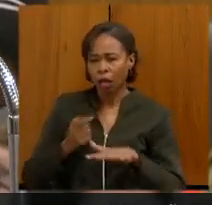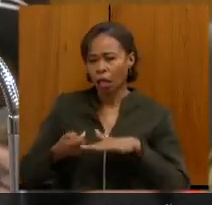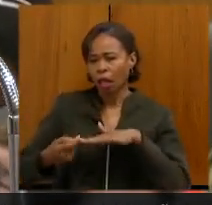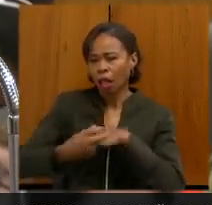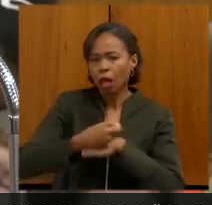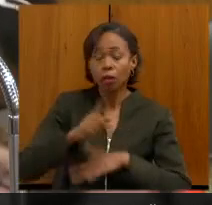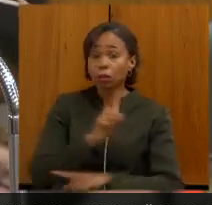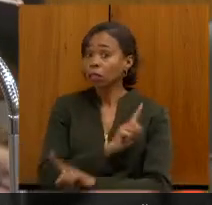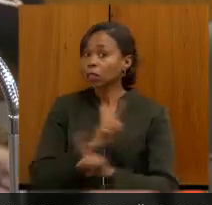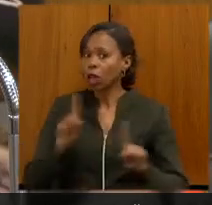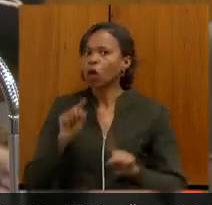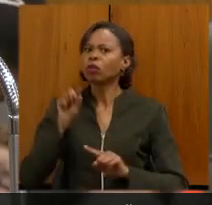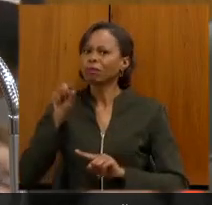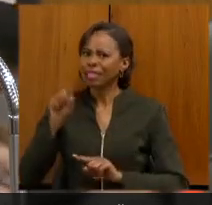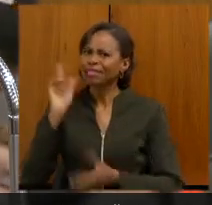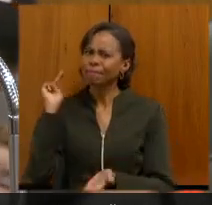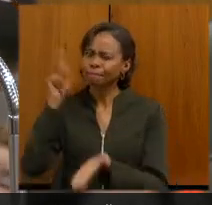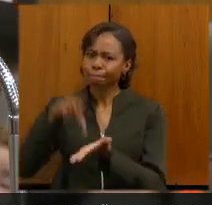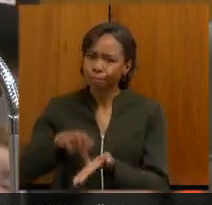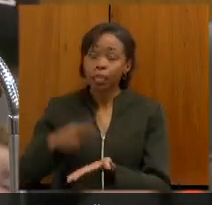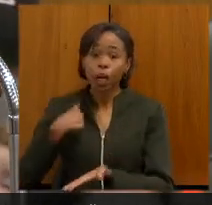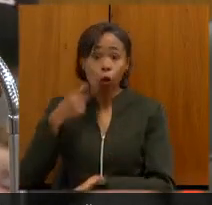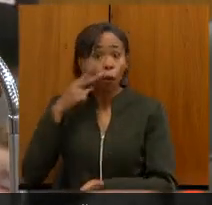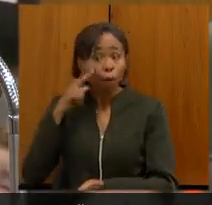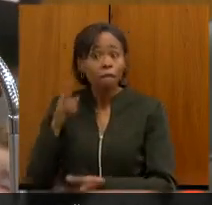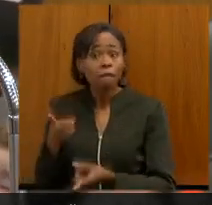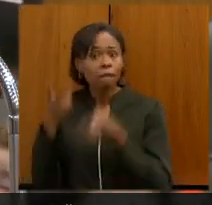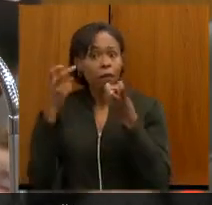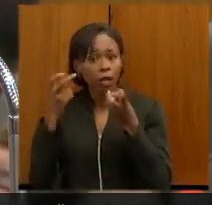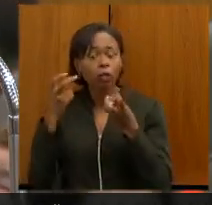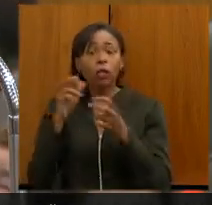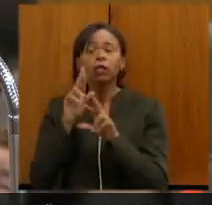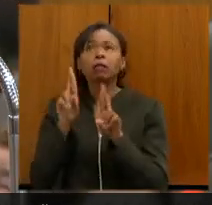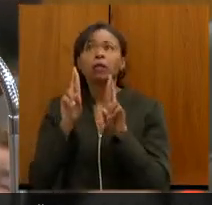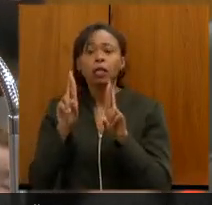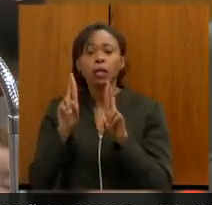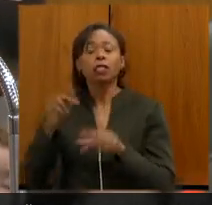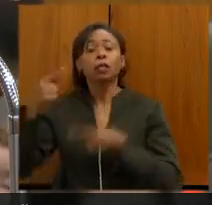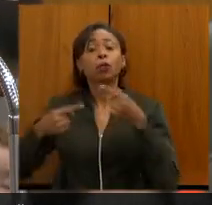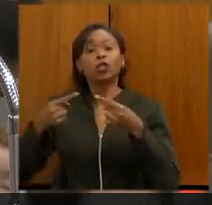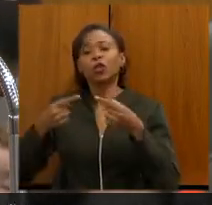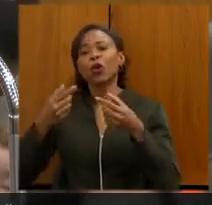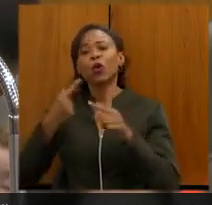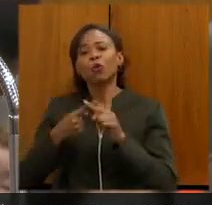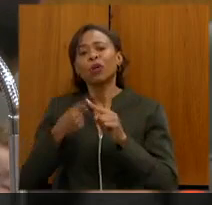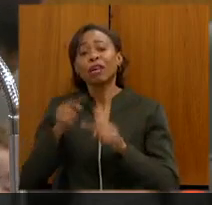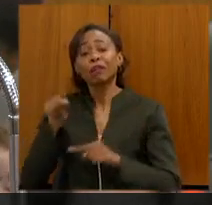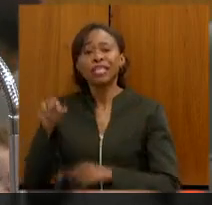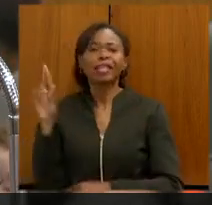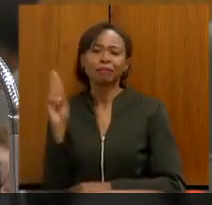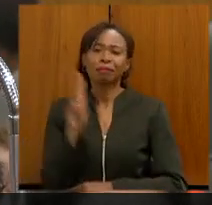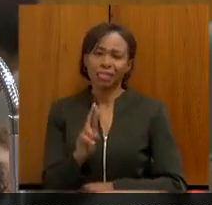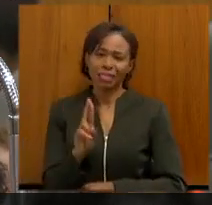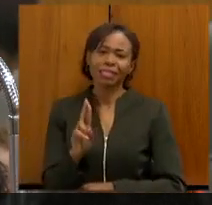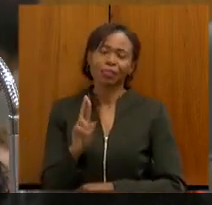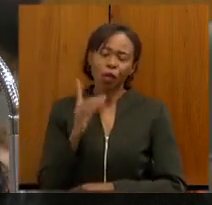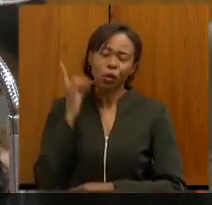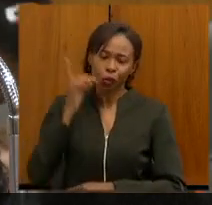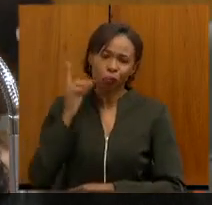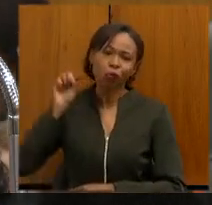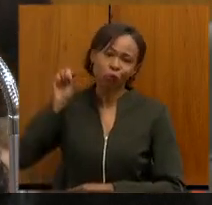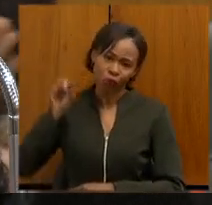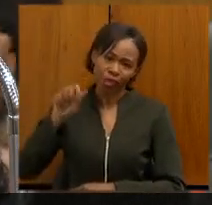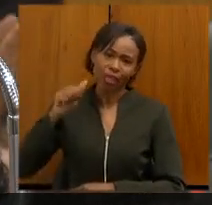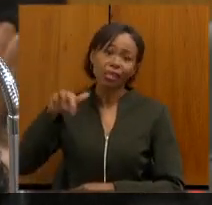fizeram nada pelo povo literalmente hoje eu consigo ver e esperança na política através do seu mandado hoje eu consigo e acredito